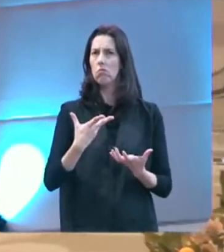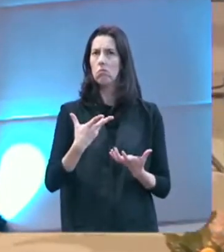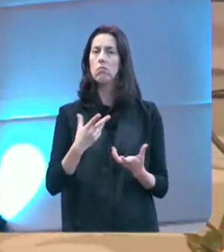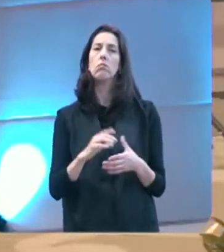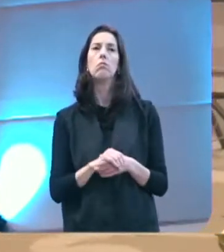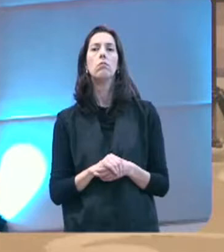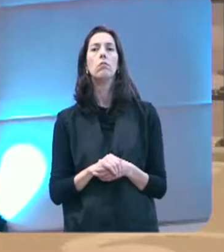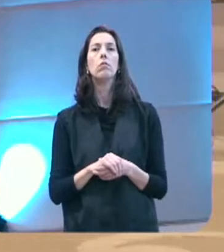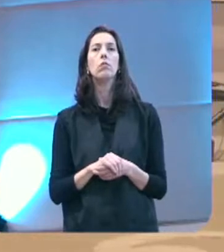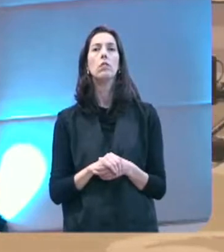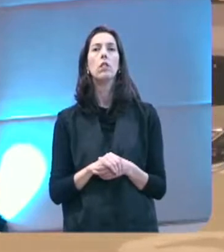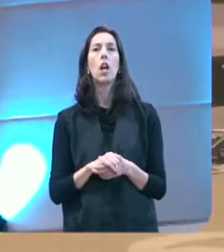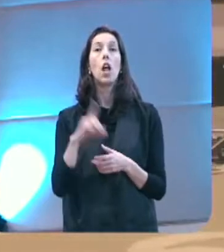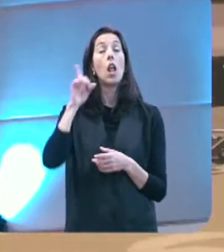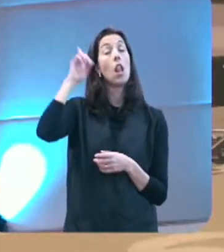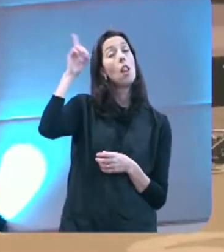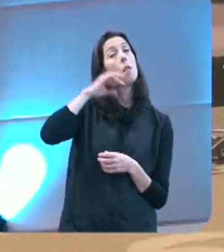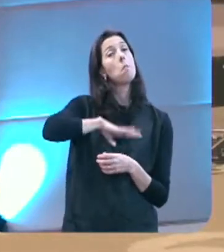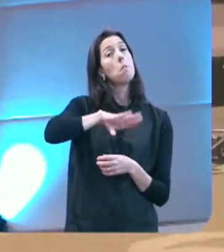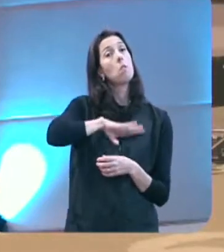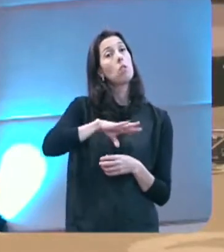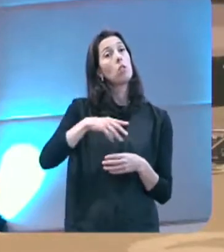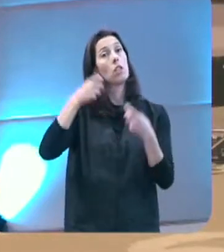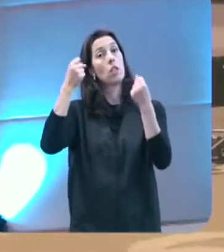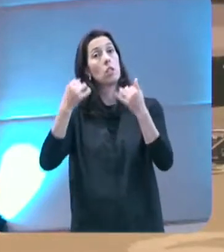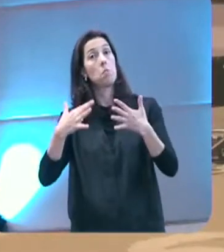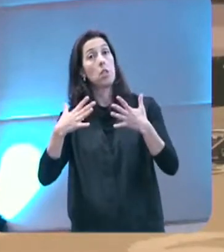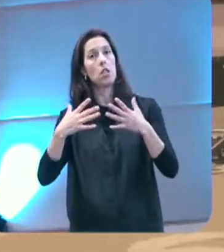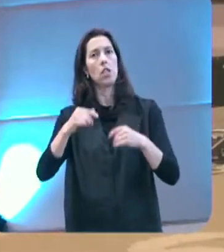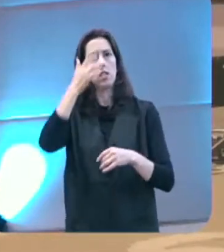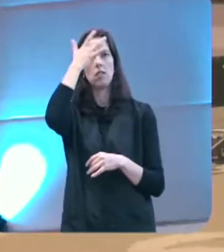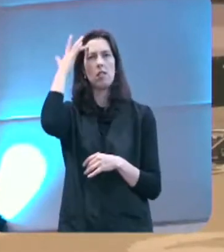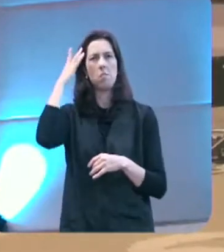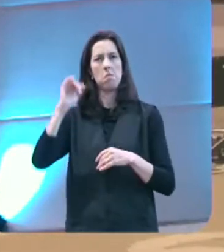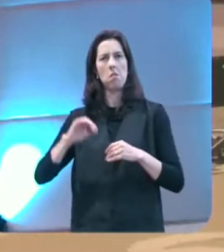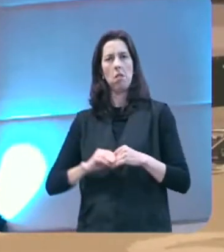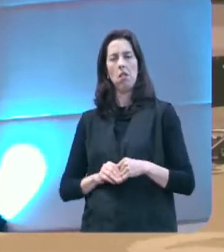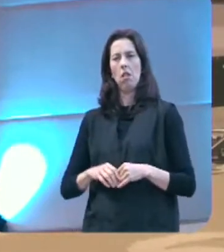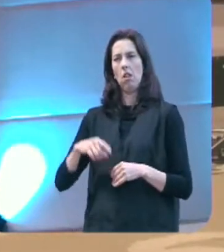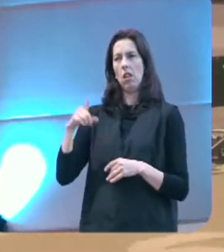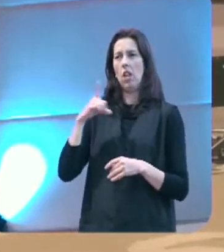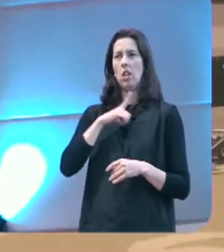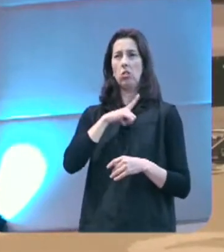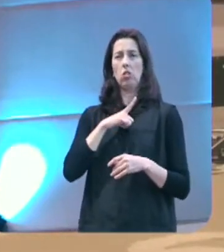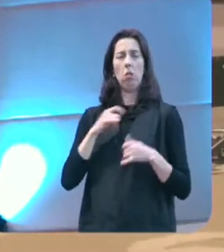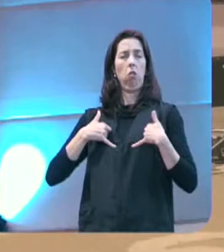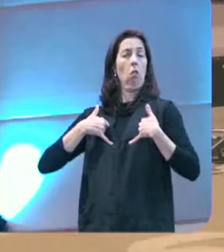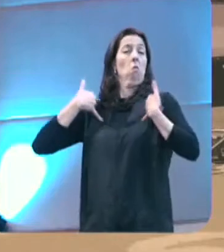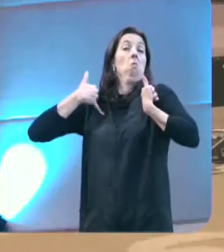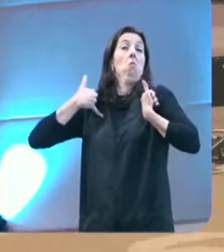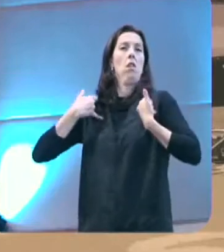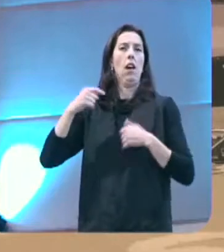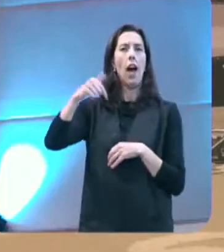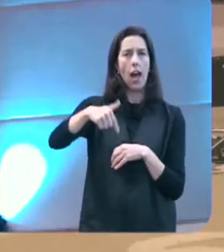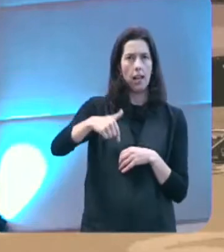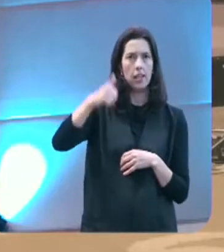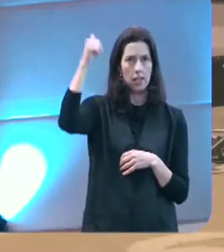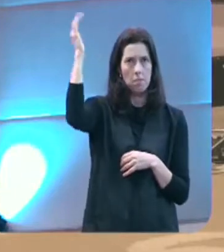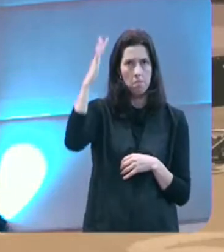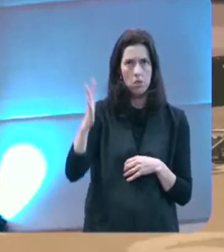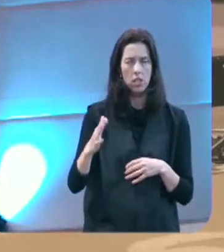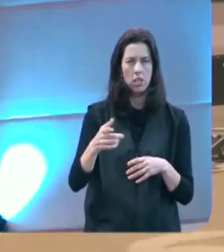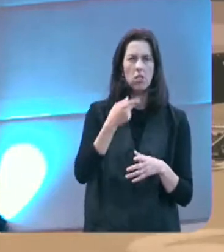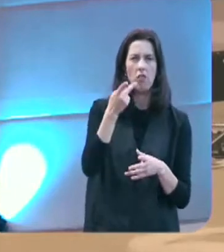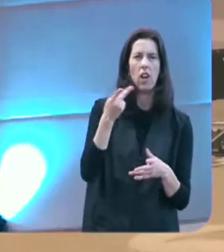que nós lá em Portugal dizemos que tem o rei na barriga. Usam essa expressão aqui? Assim, uma